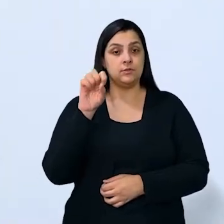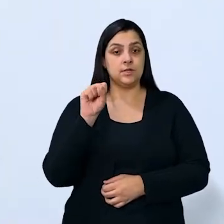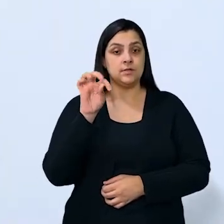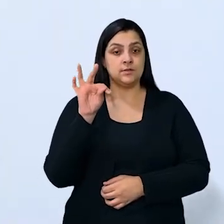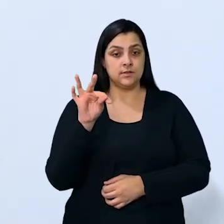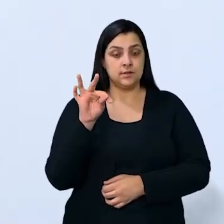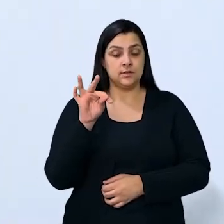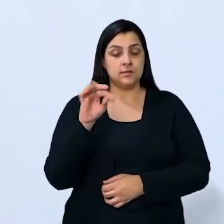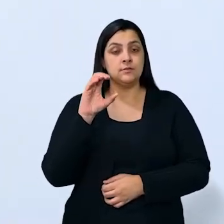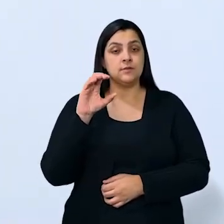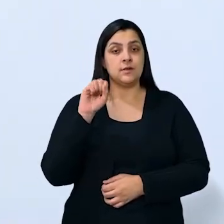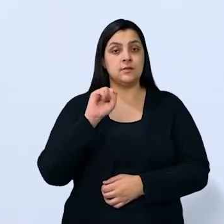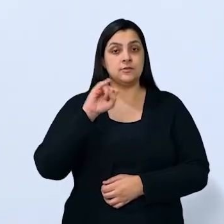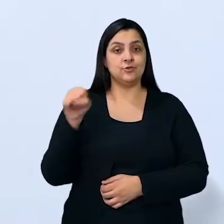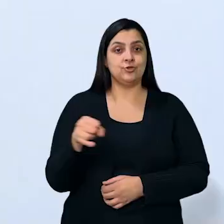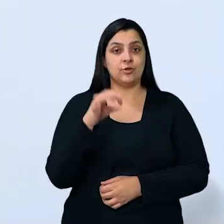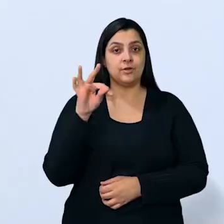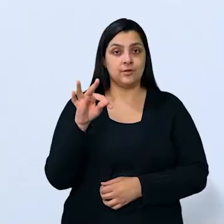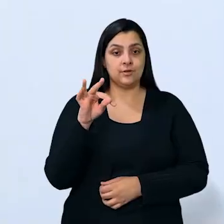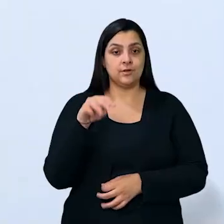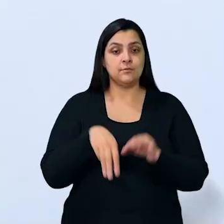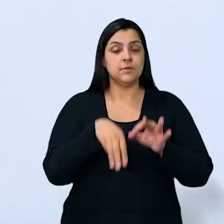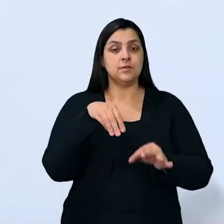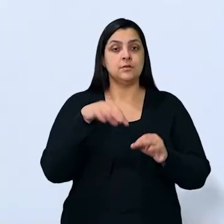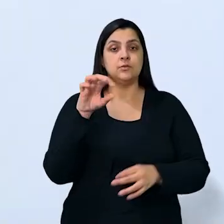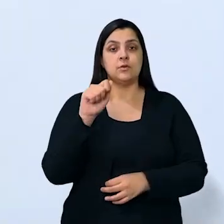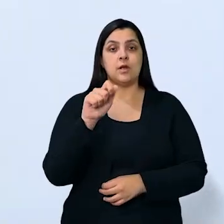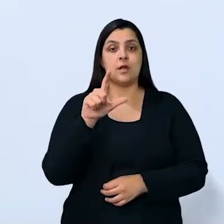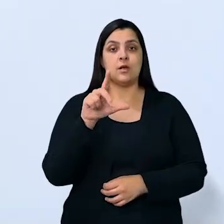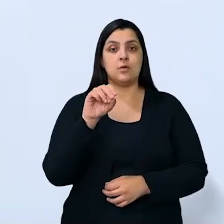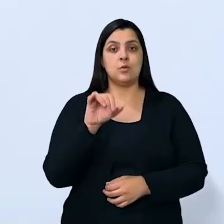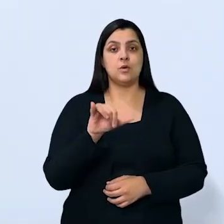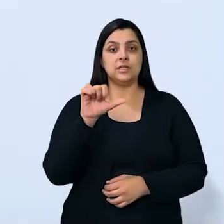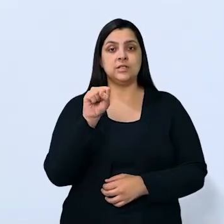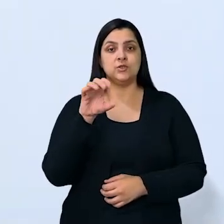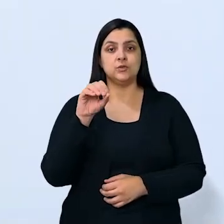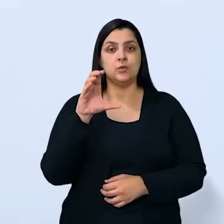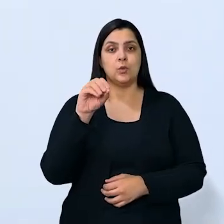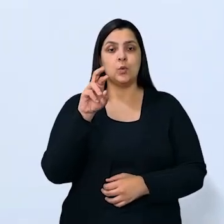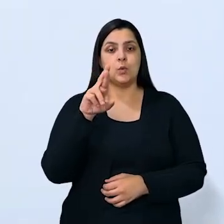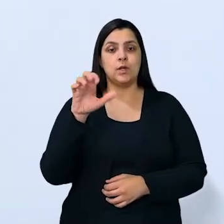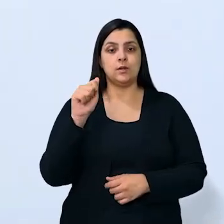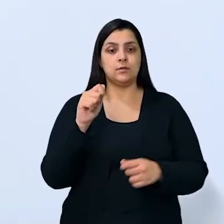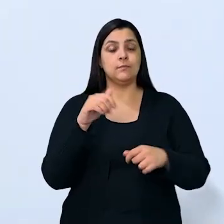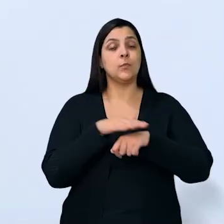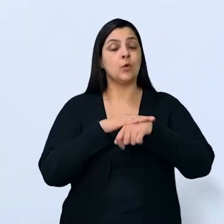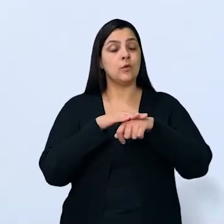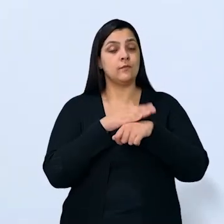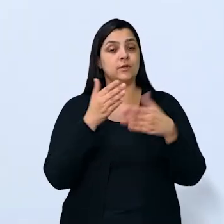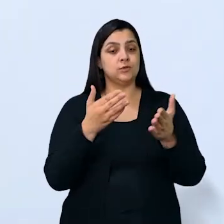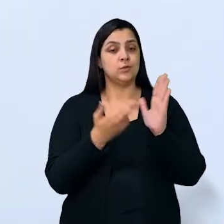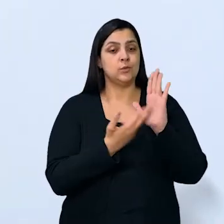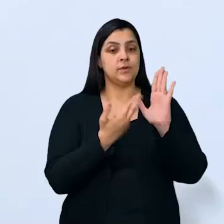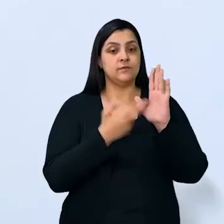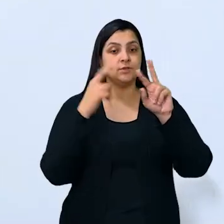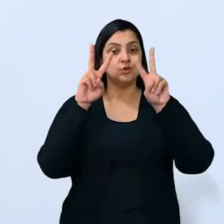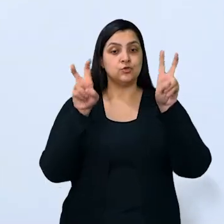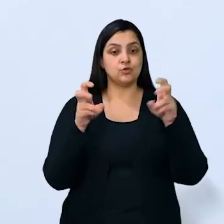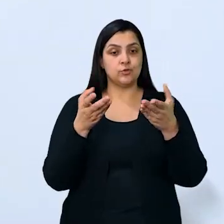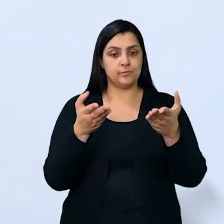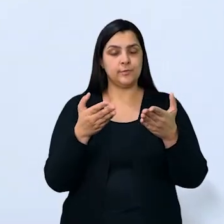do Trabalho e do Conselho Superior da Justiça do Trabalho, ministro Aloísio Corrêa da Veiga, conversou com a revista TST sobre o